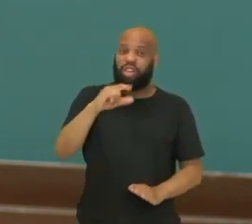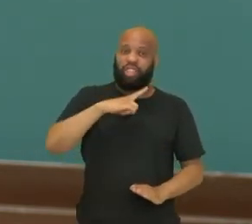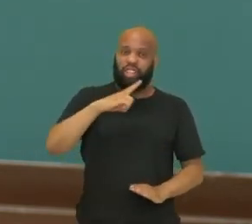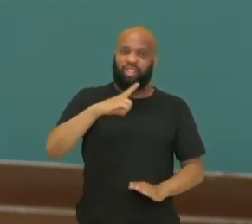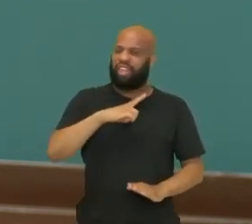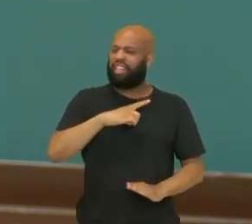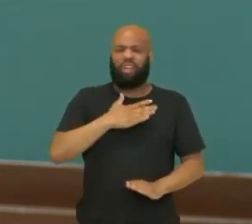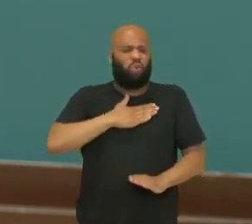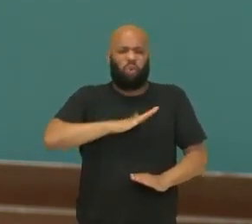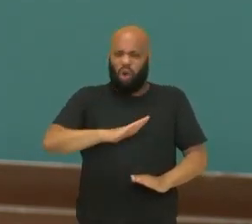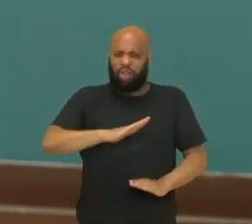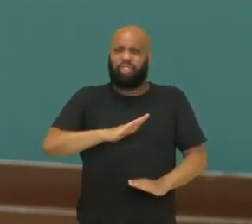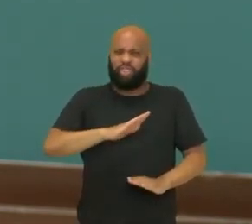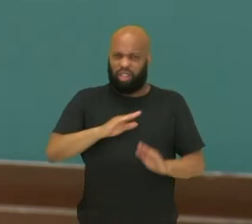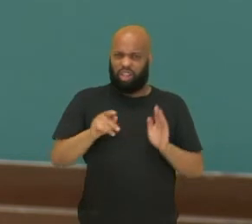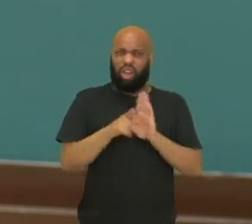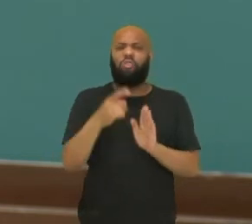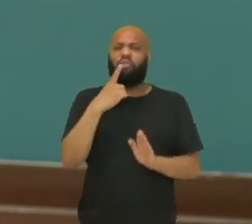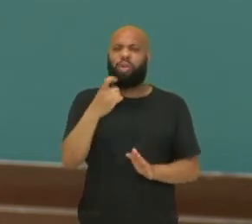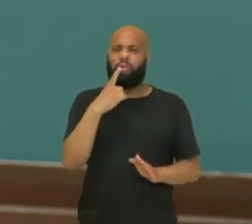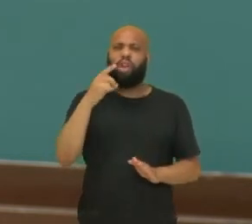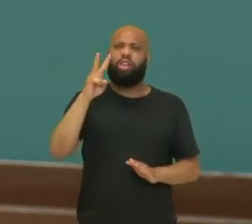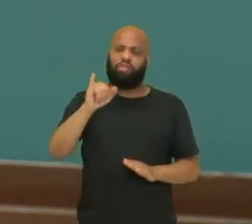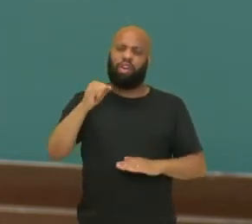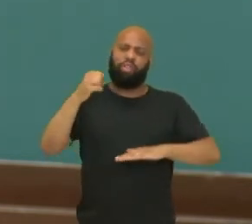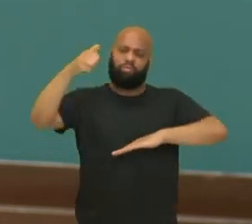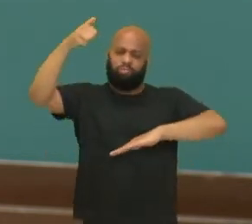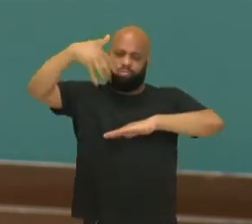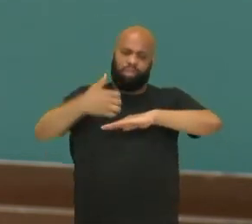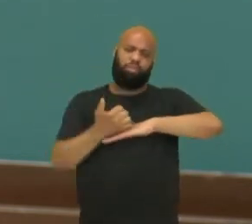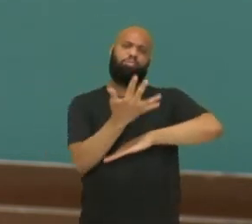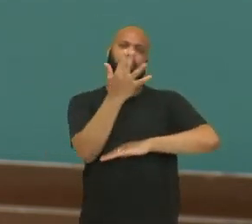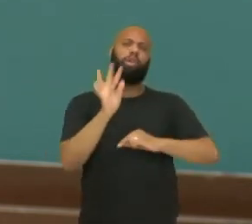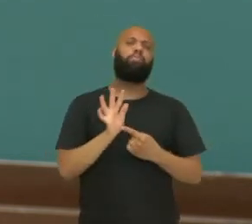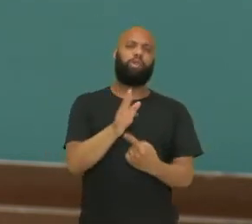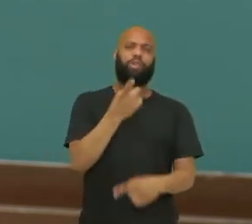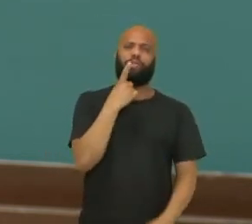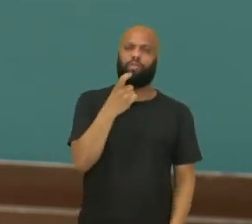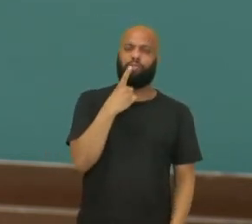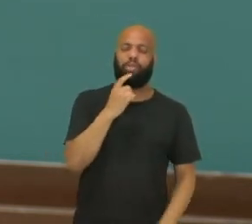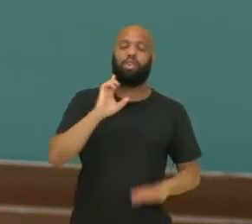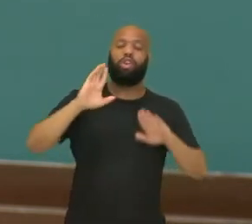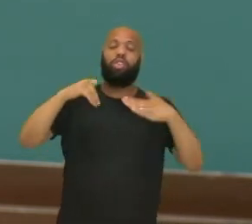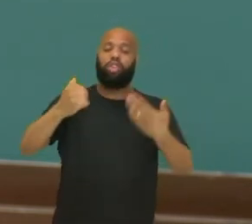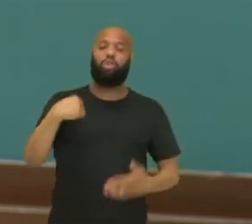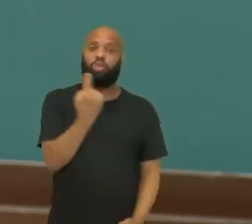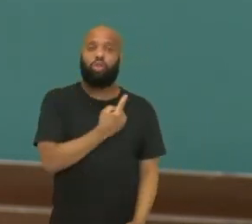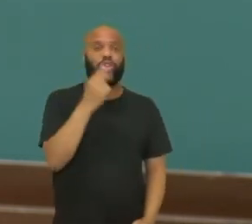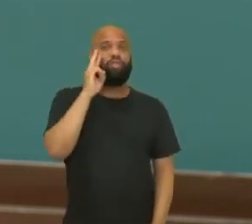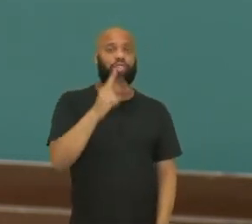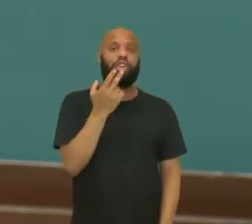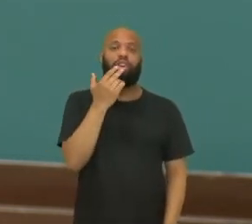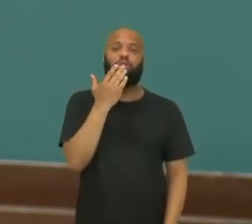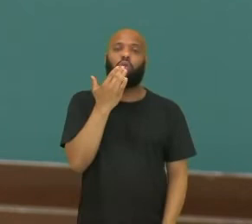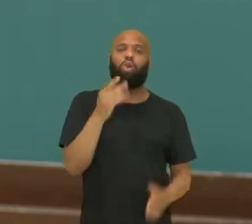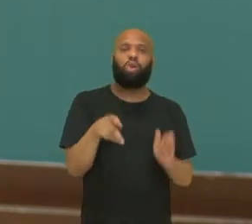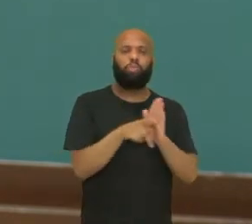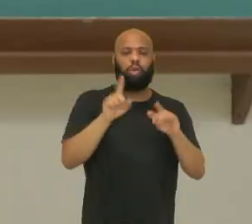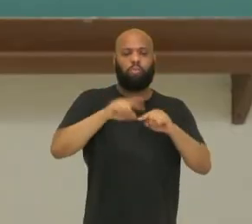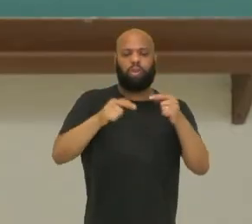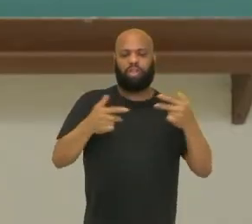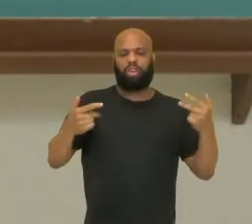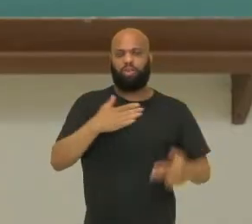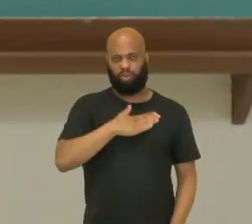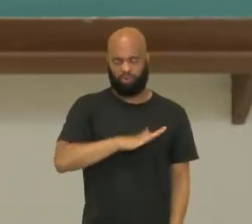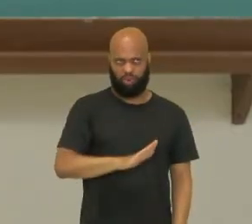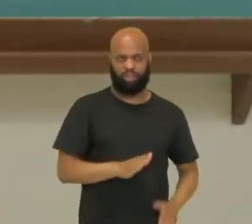não gosta do vermelho, então ela reflete a cor vermelha. Nós vemos a cor que o material não gosta, beleza?